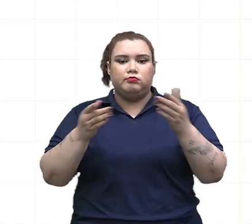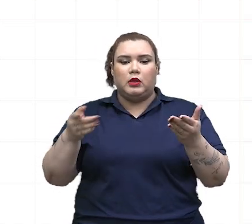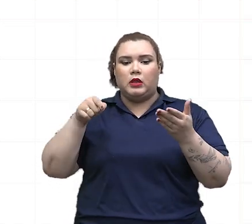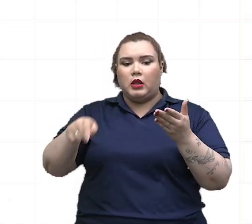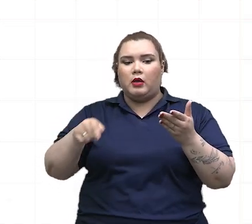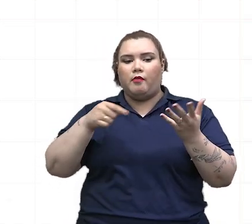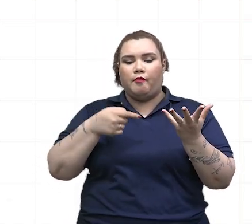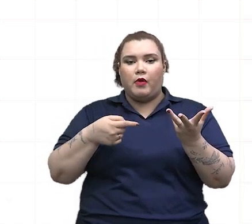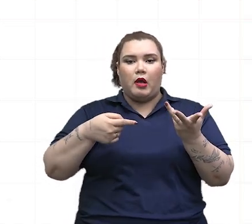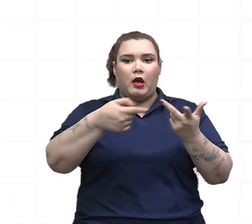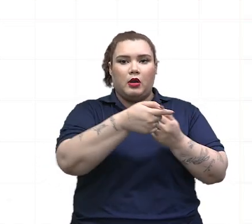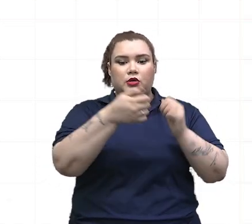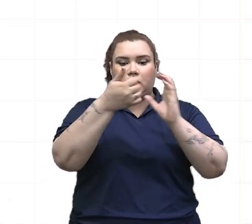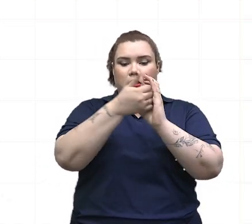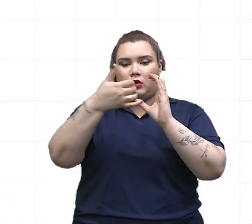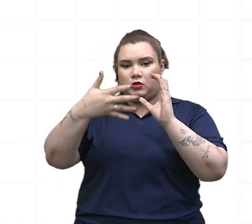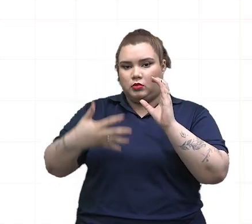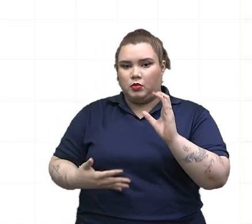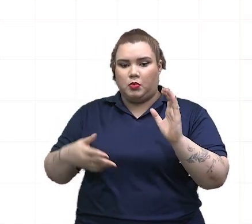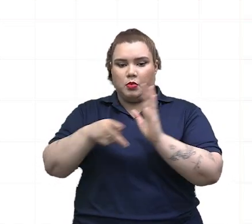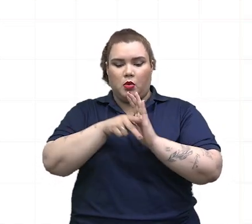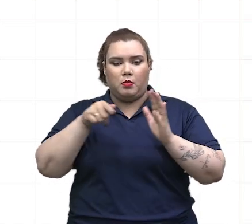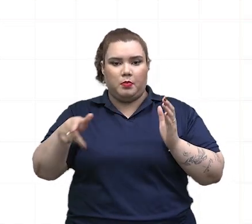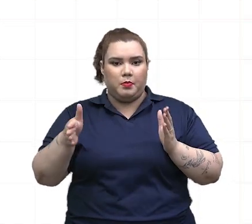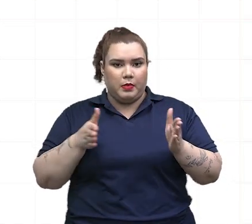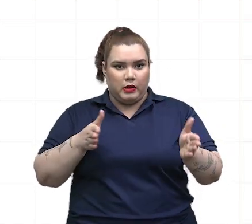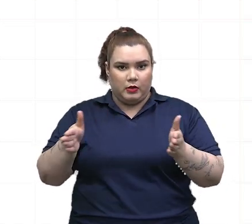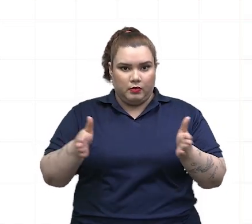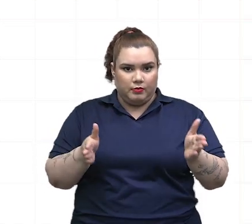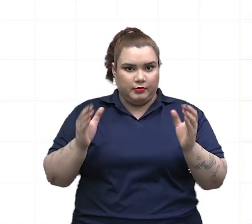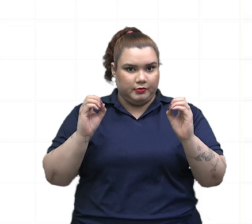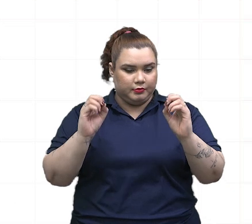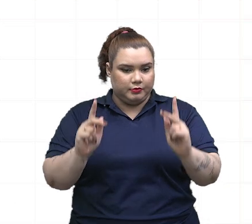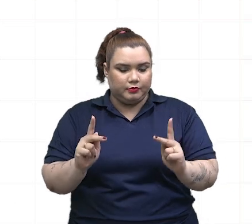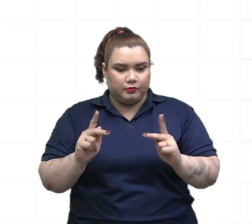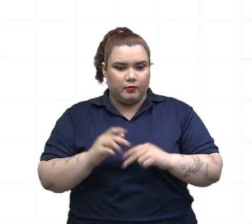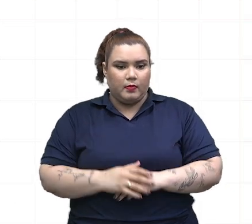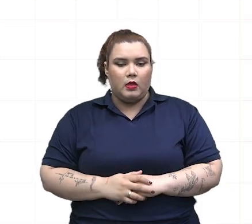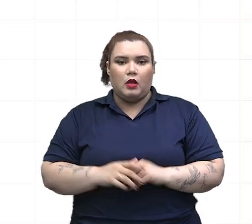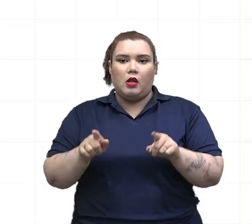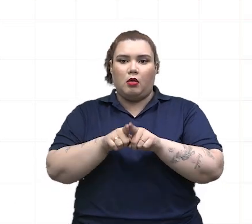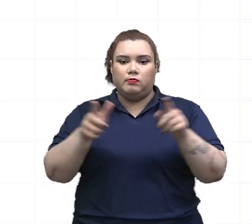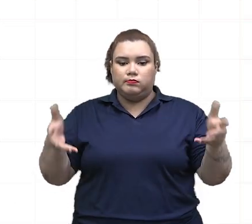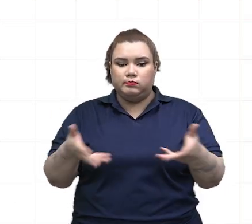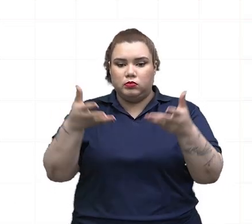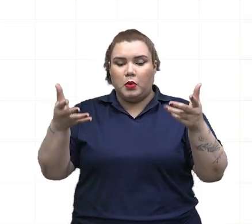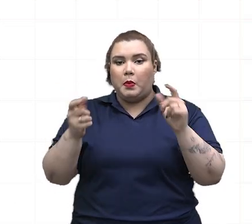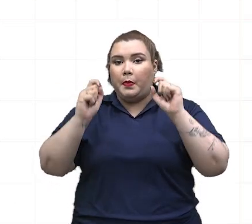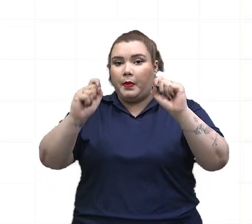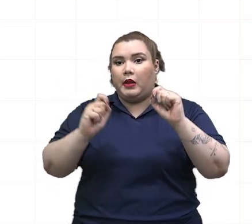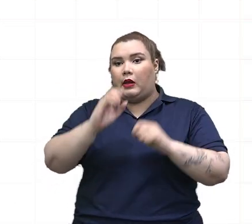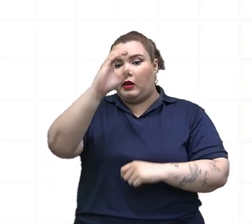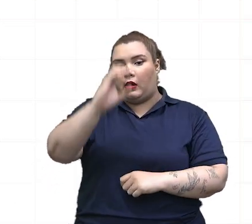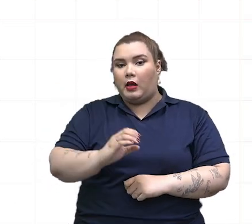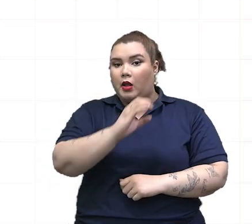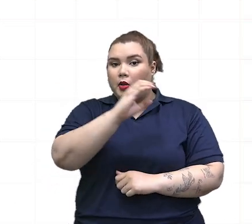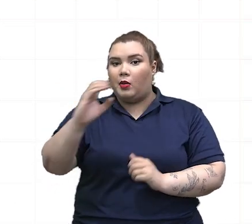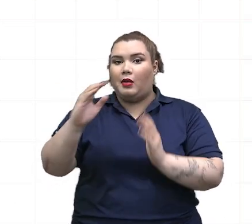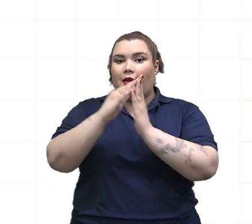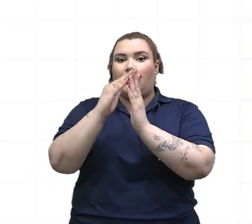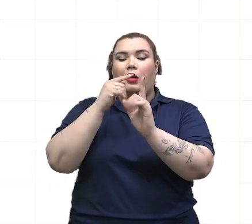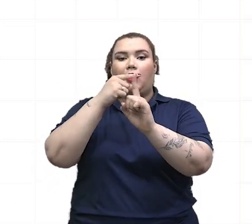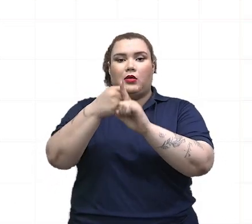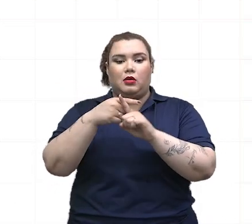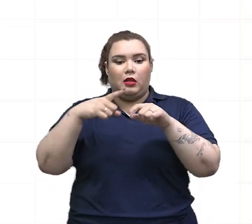essas são características, então, desse período, tá certo? O fortalecimento, então, do catolicismo, porque nós vamos ver, então,